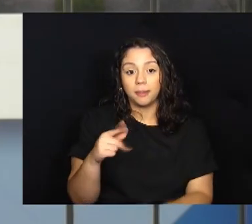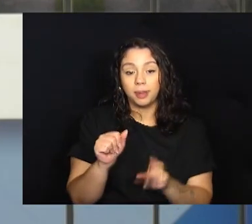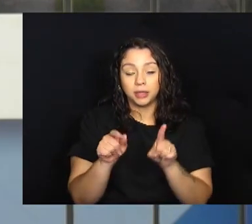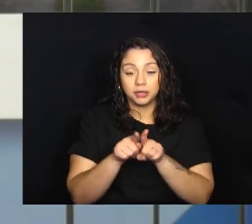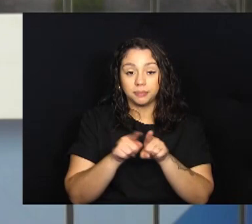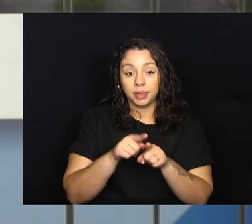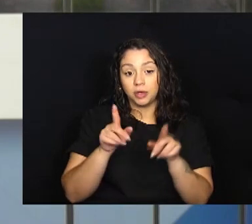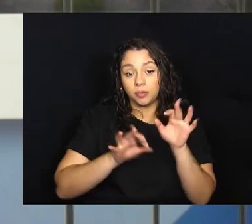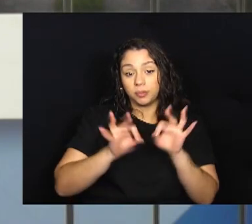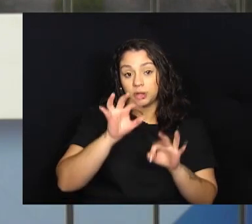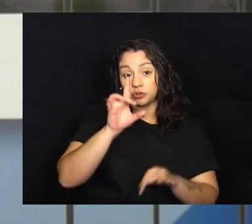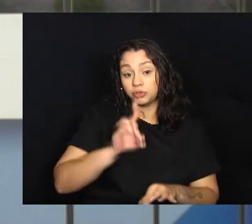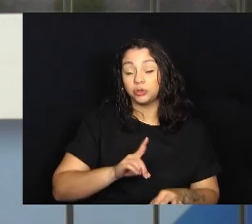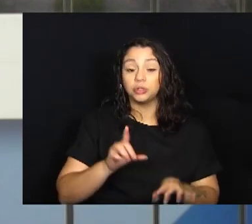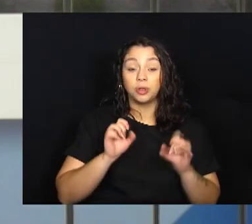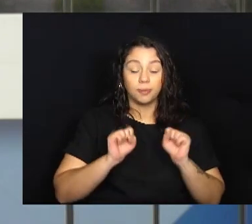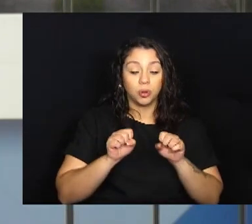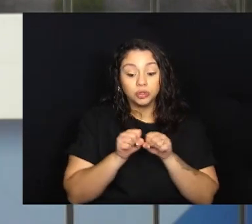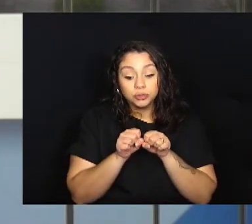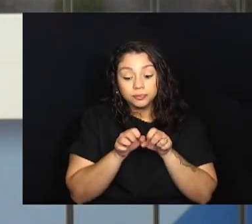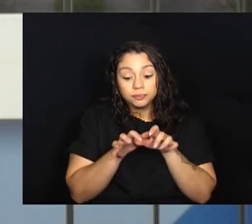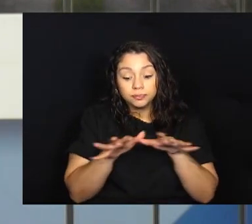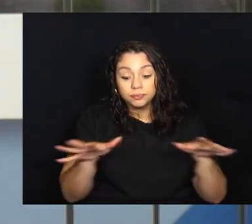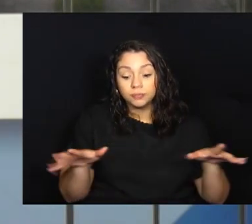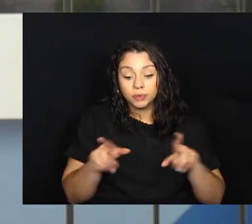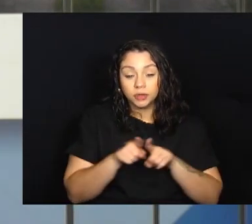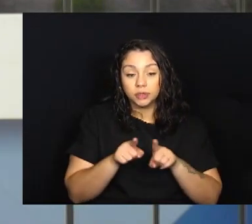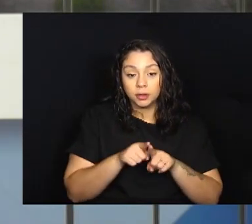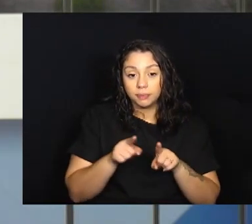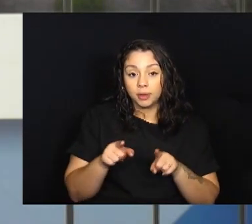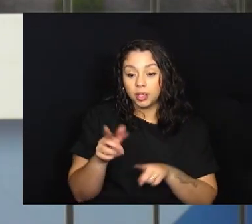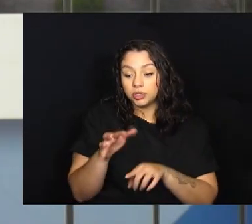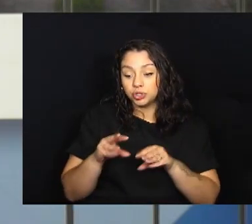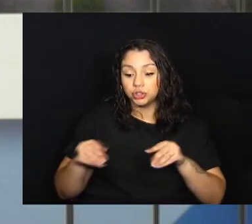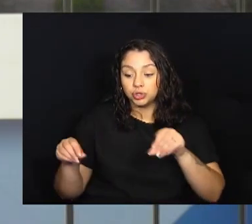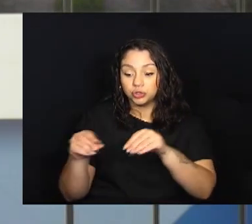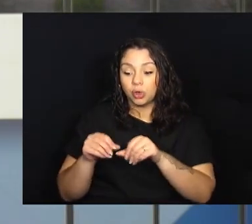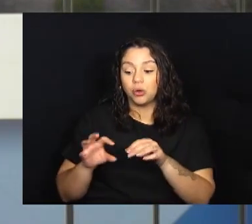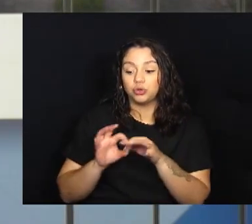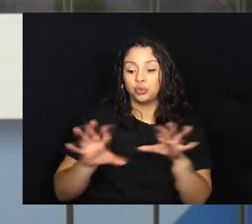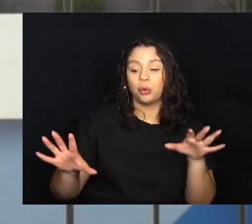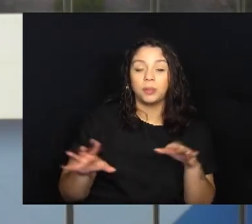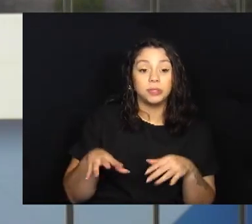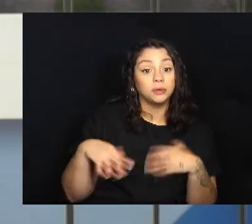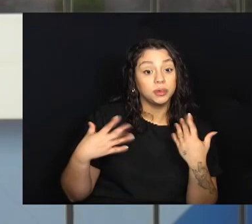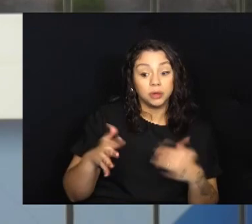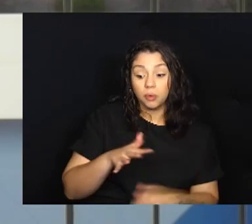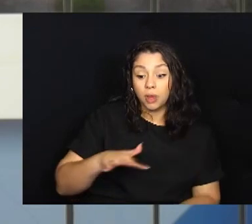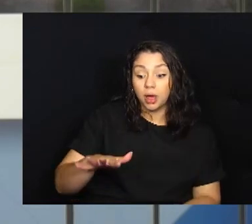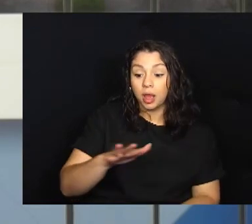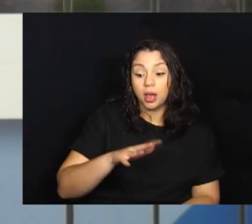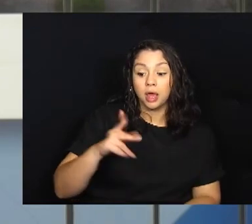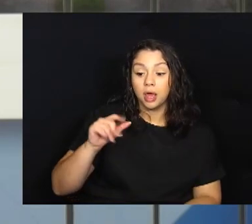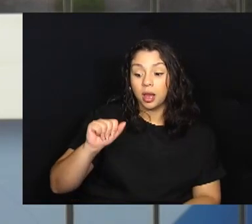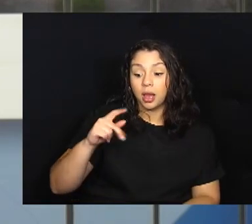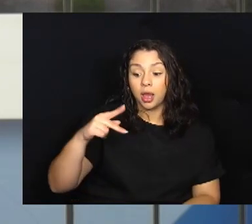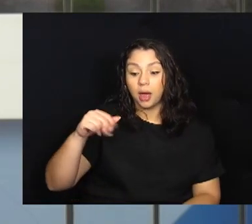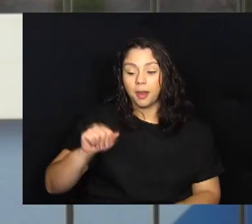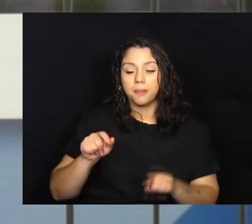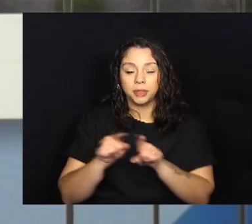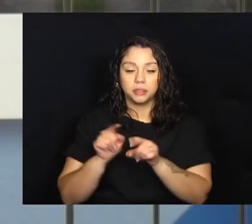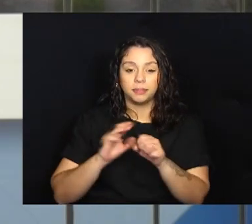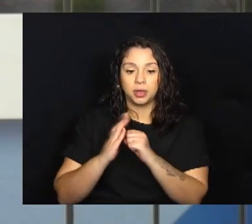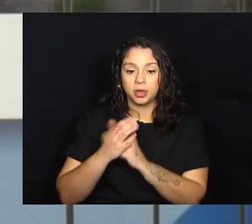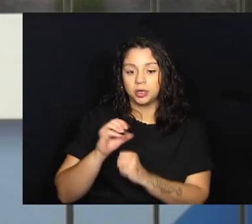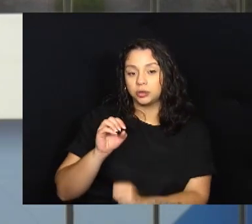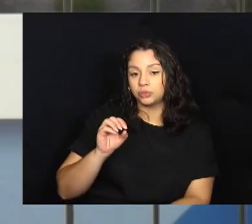aprovado permitiu essa expansão, a lei de usocupação de solo, e o que a gente está vendo, quem vai para a região da APA, Souza, Joaquim Egídio,